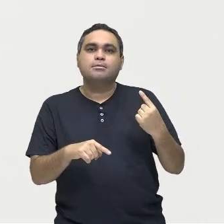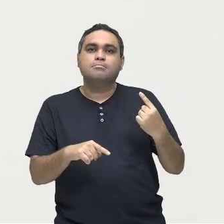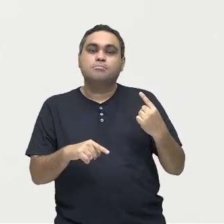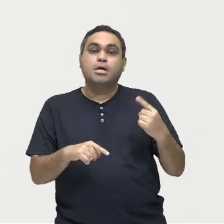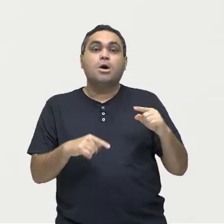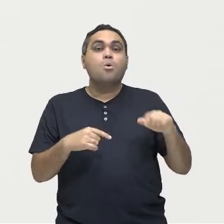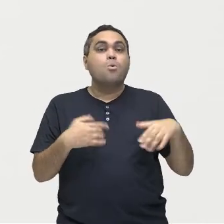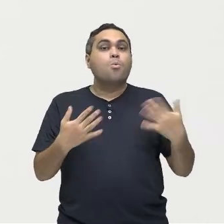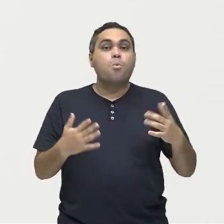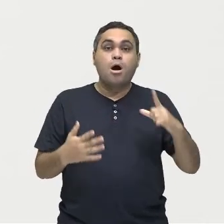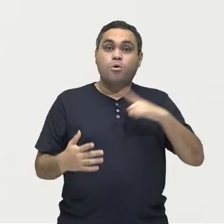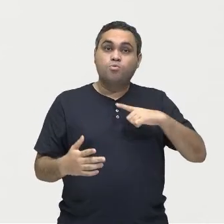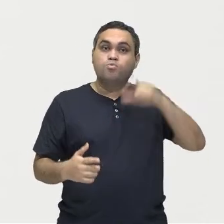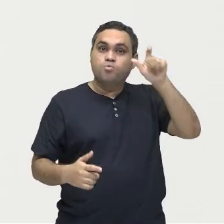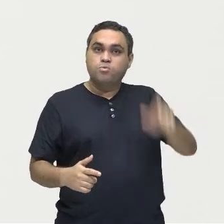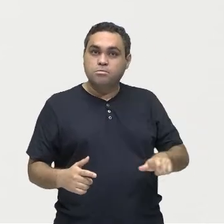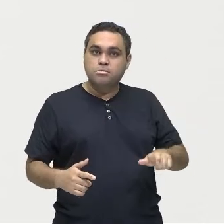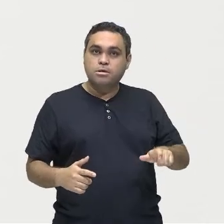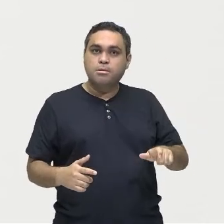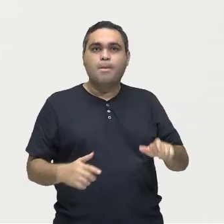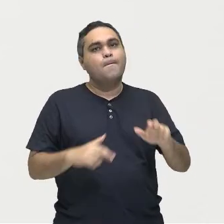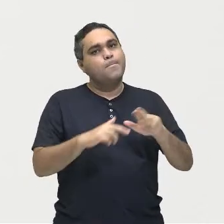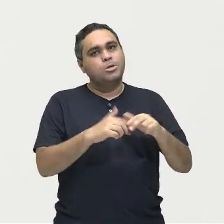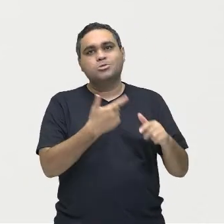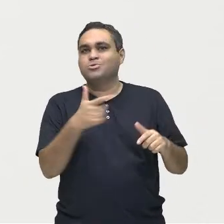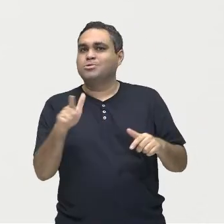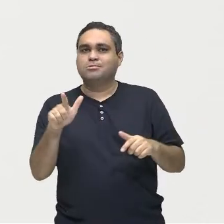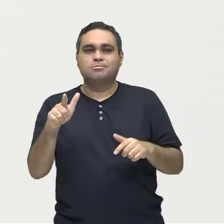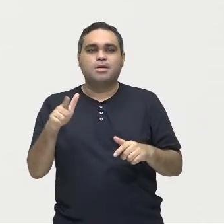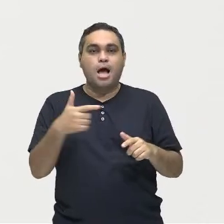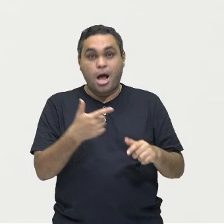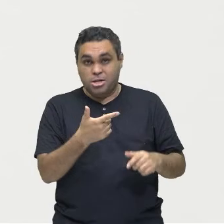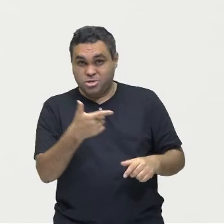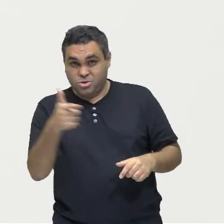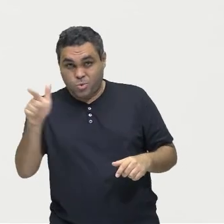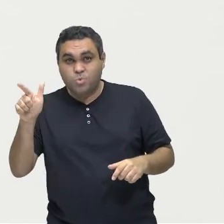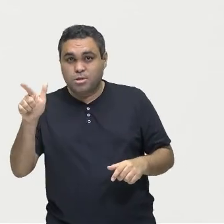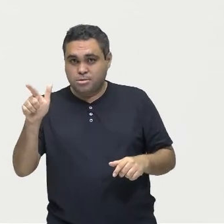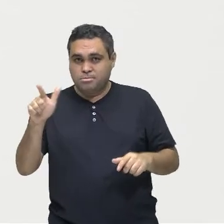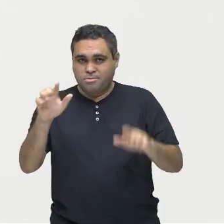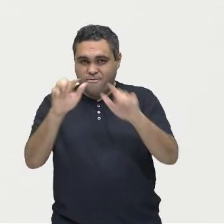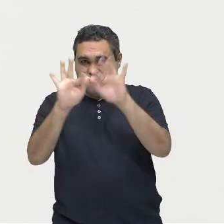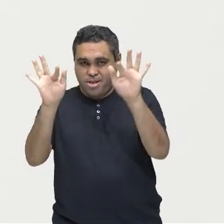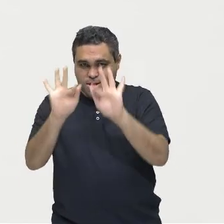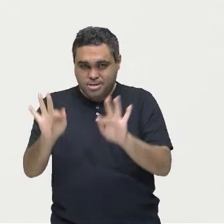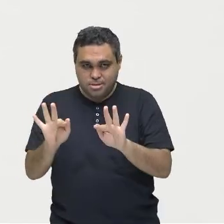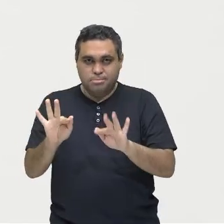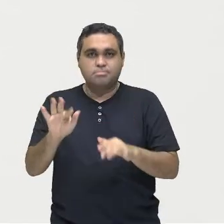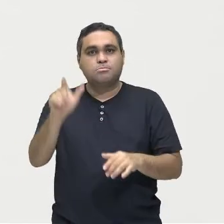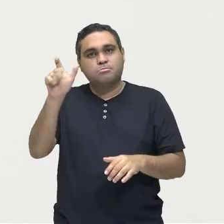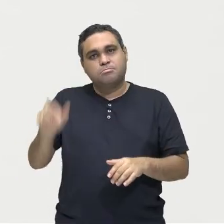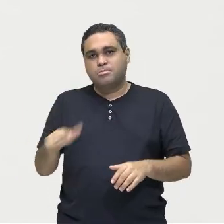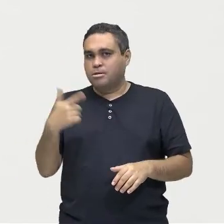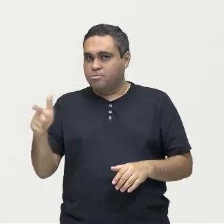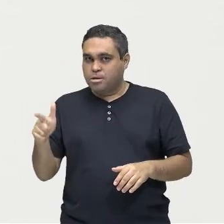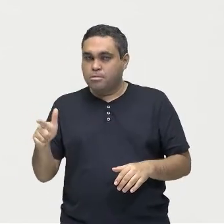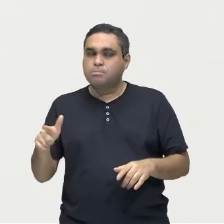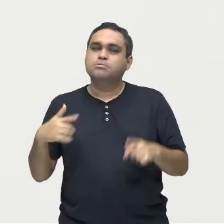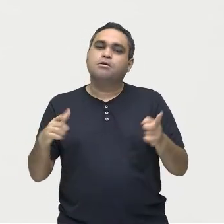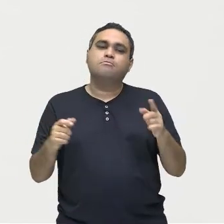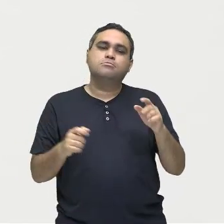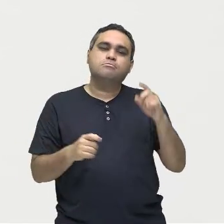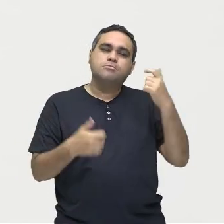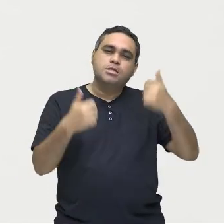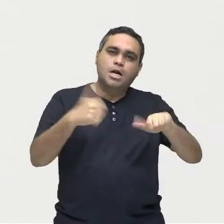as demais não possuem. E aí você analisa A, B, C, D, olhando para o verbo, fazendo as perguntas, que você